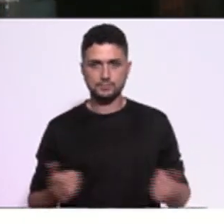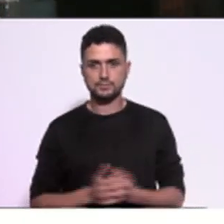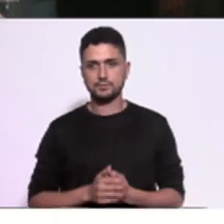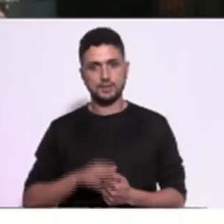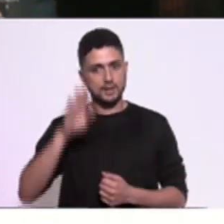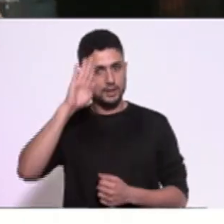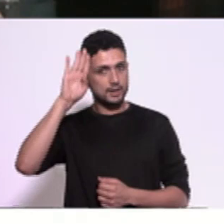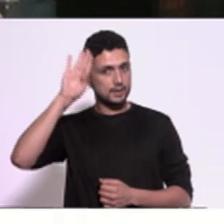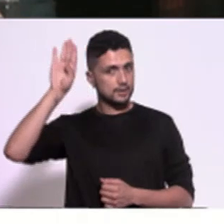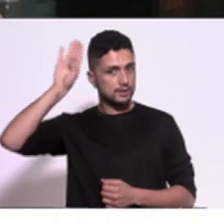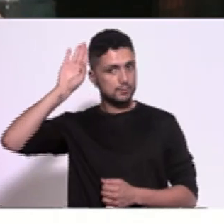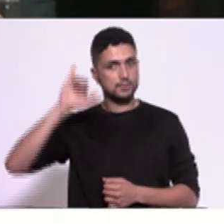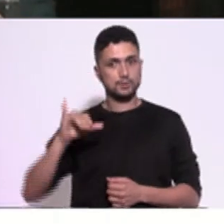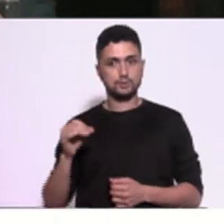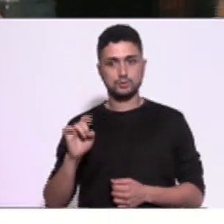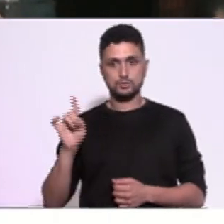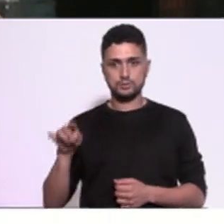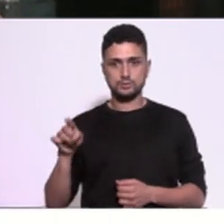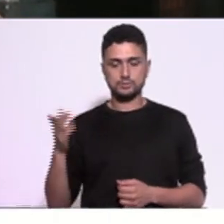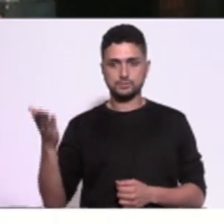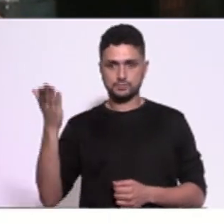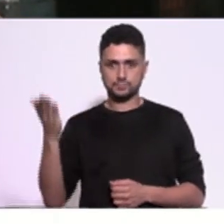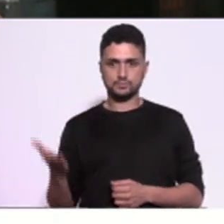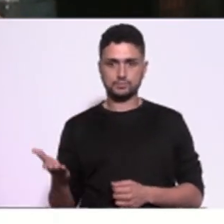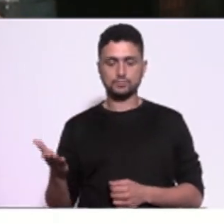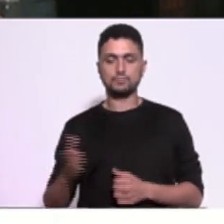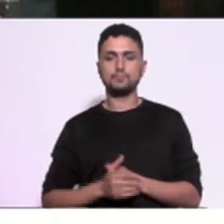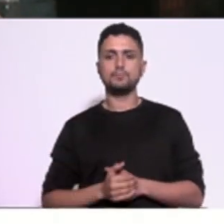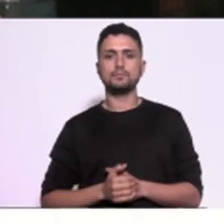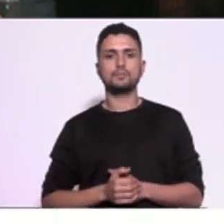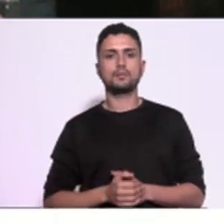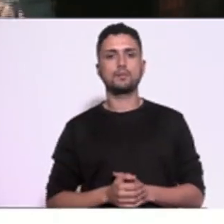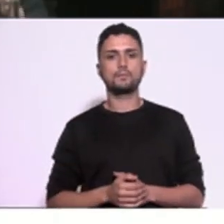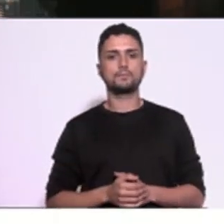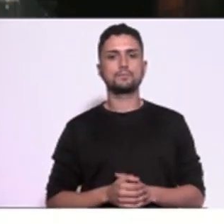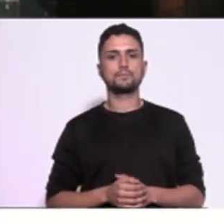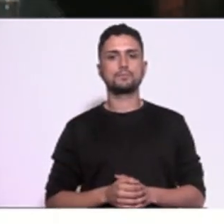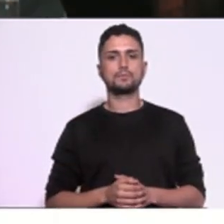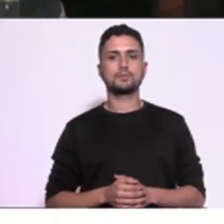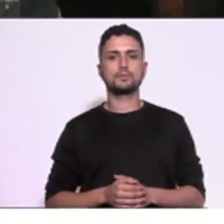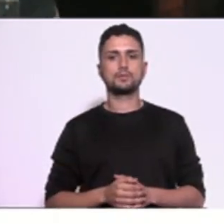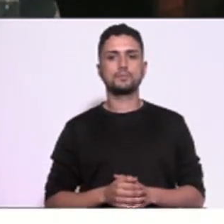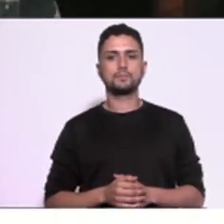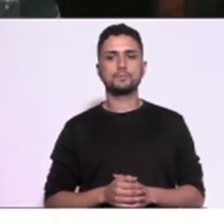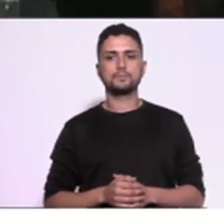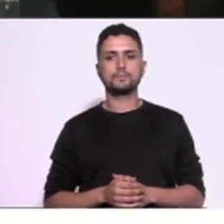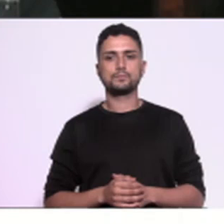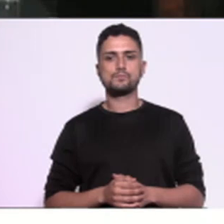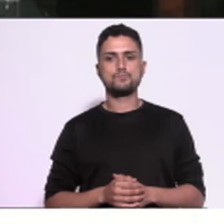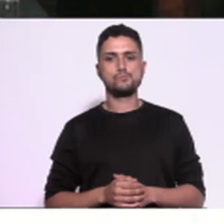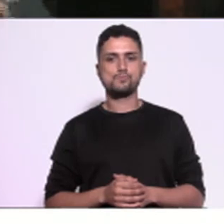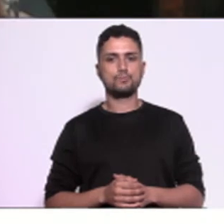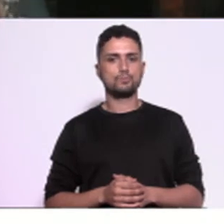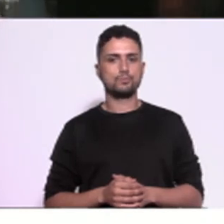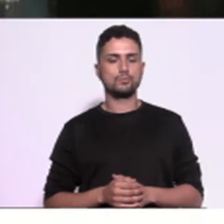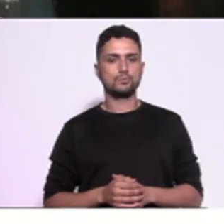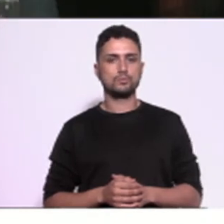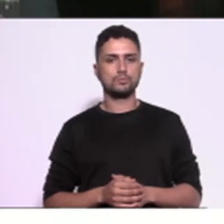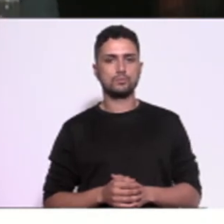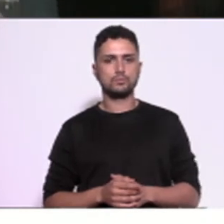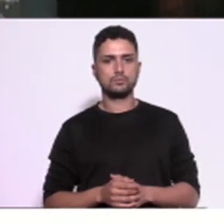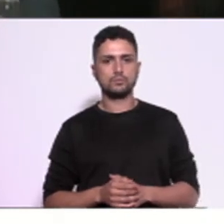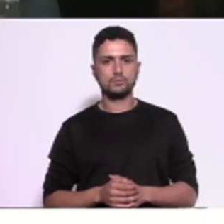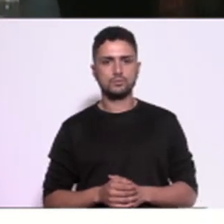Murilo de Carvalho, nem tampouco de todo o conhecimento